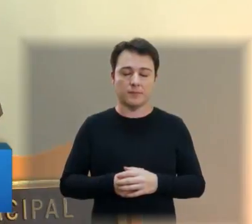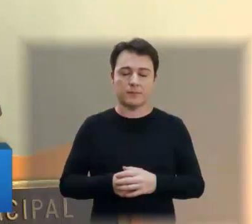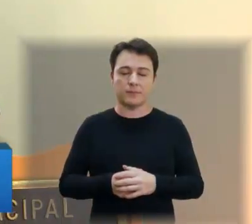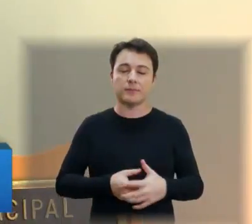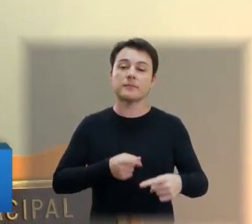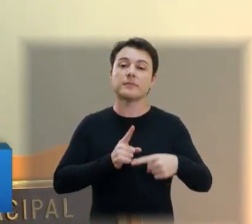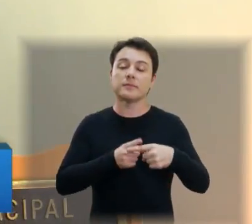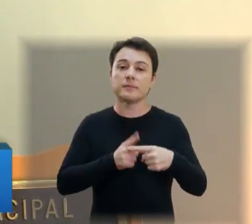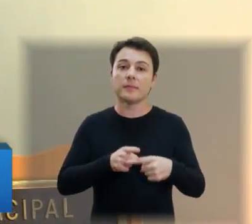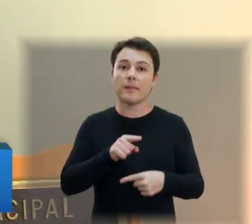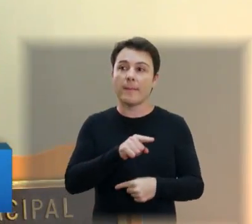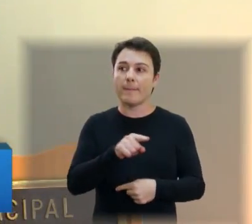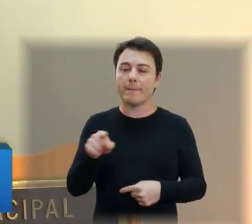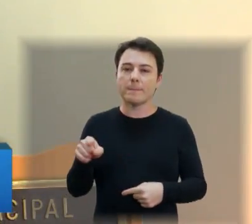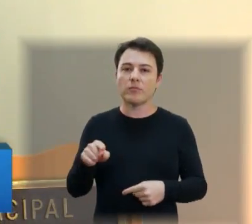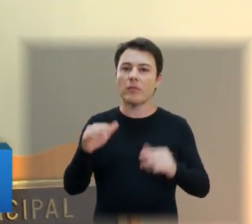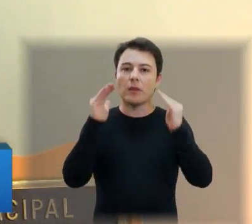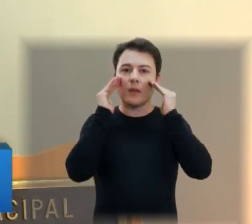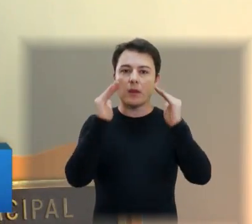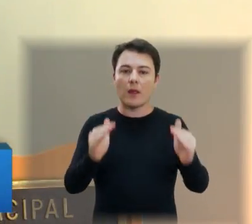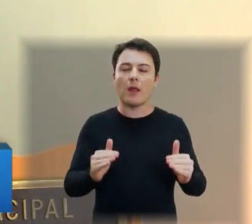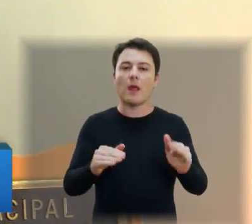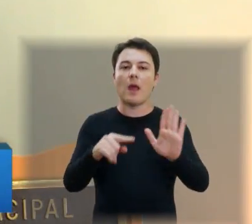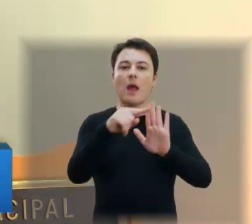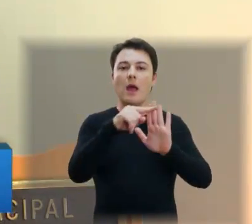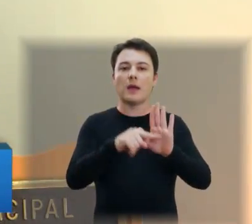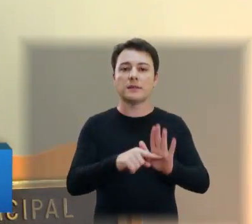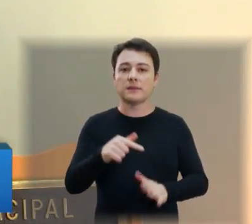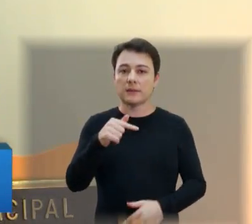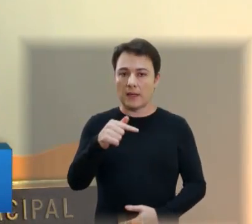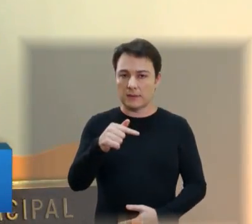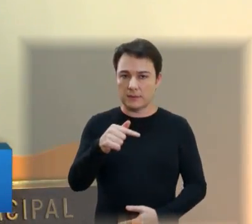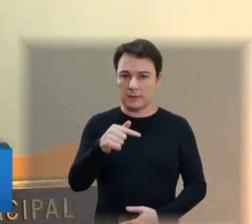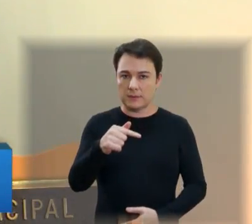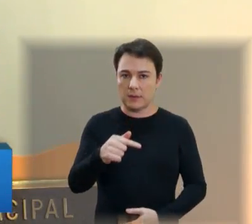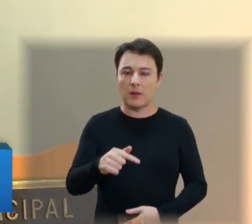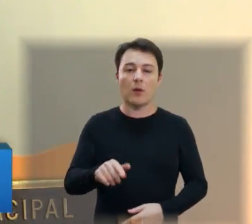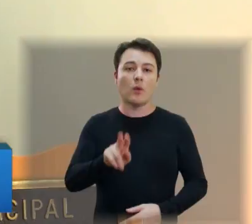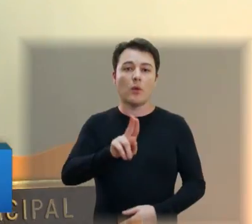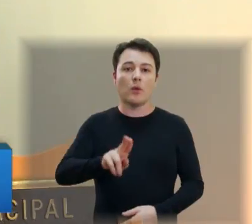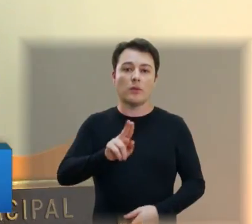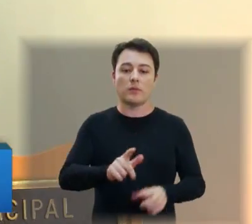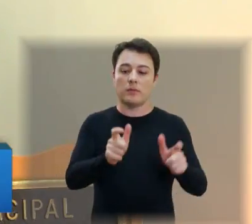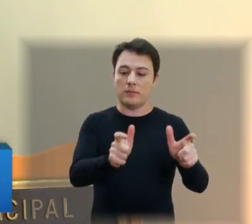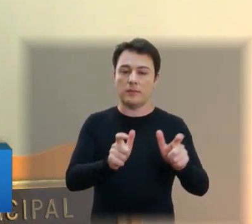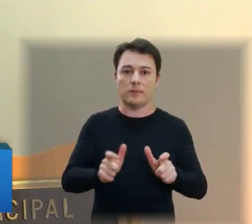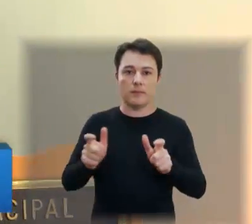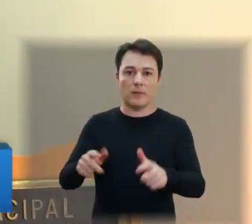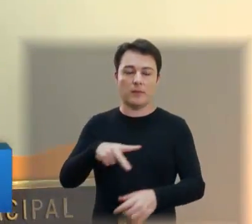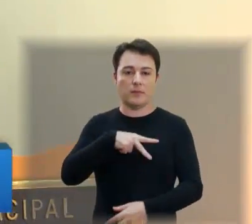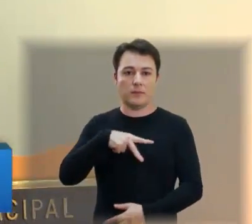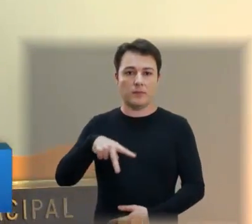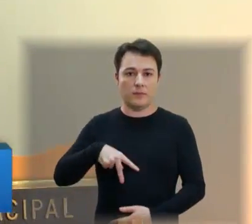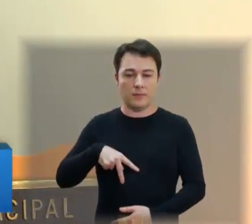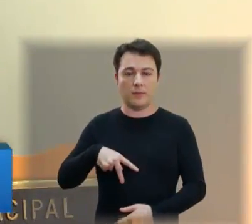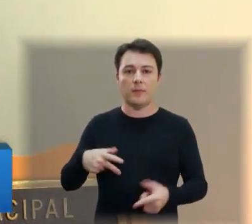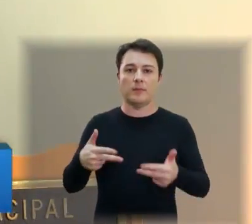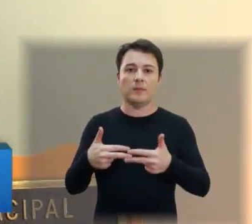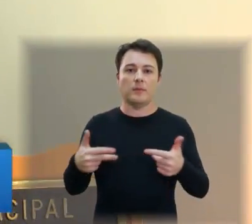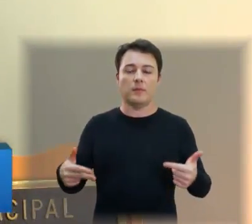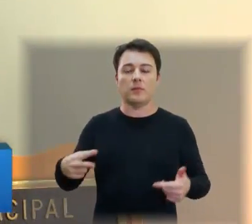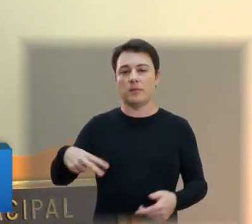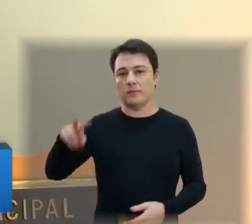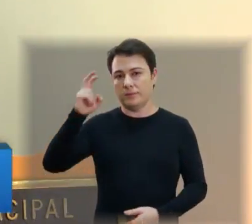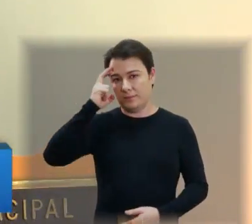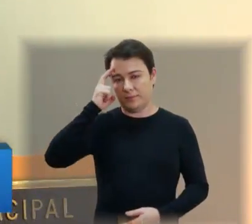o pacto do tópico 7 da autorização de uso de espaços públicos para eventos culturais, do termo